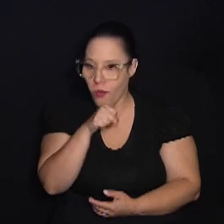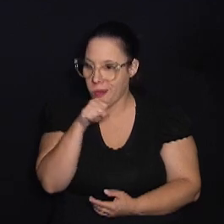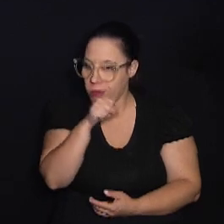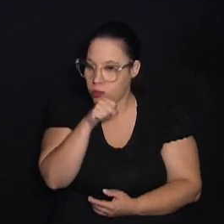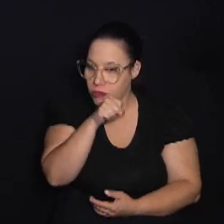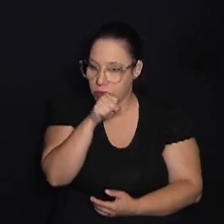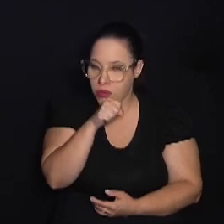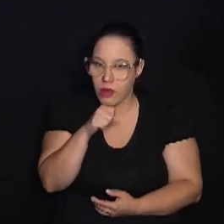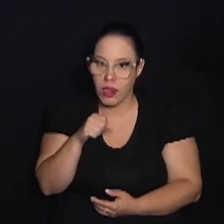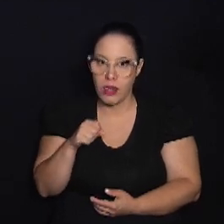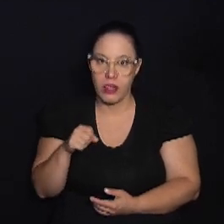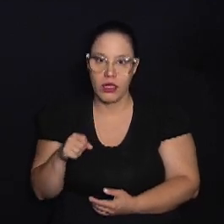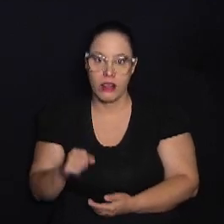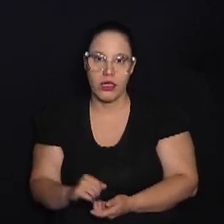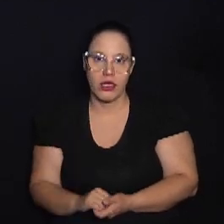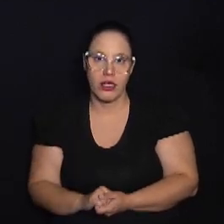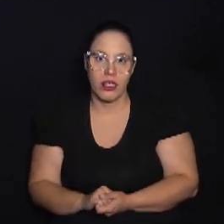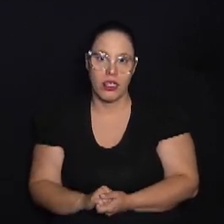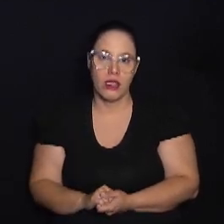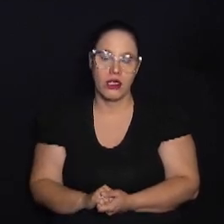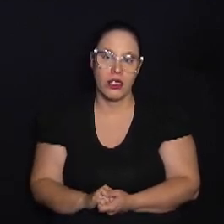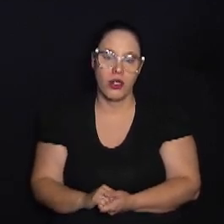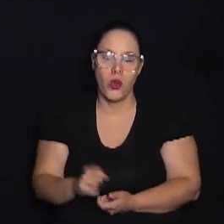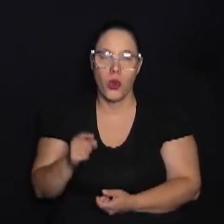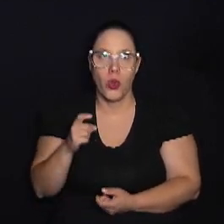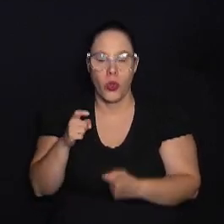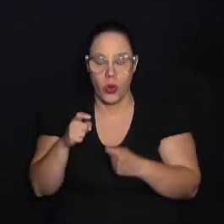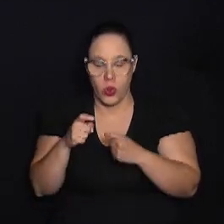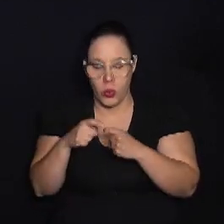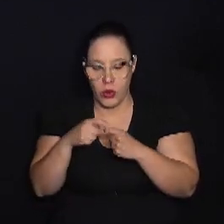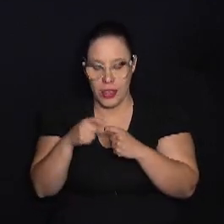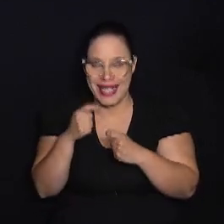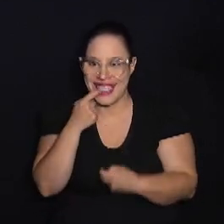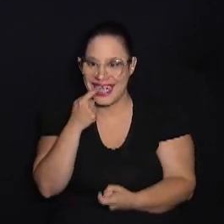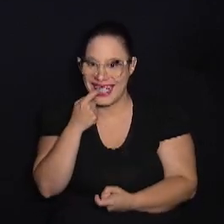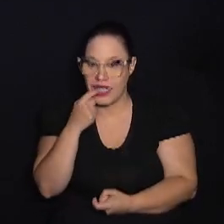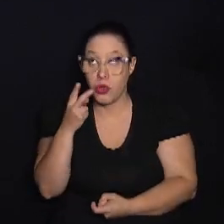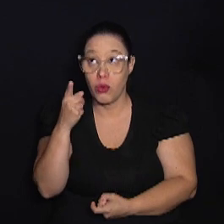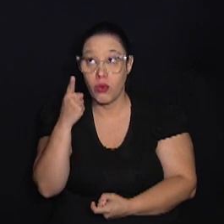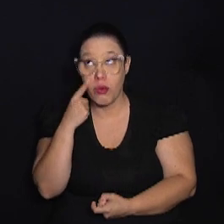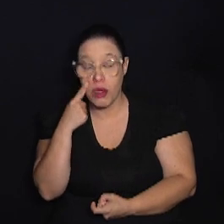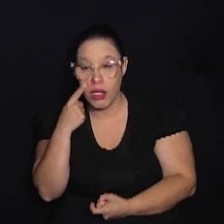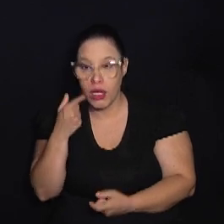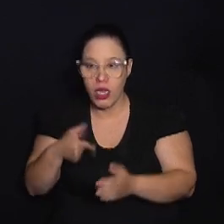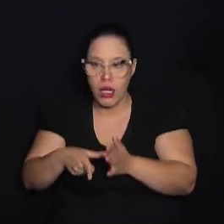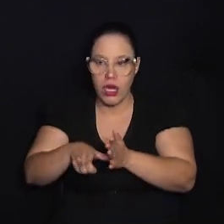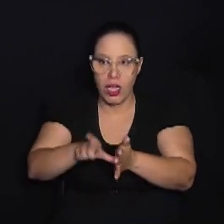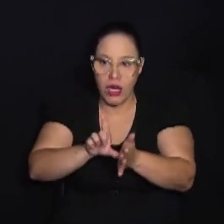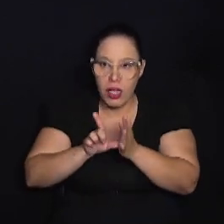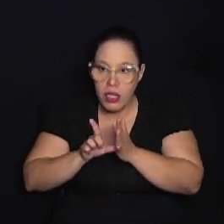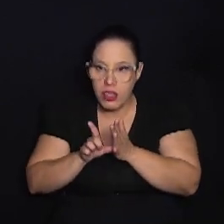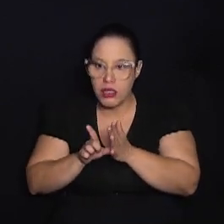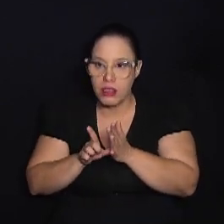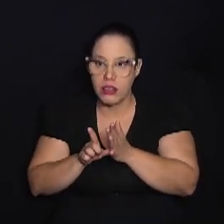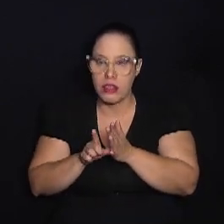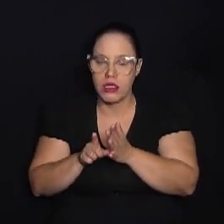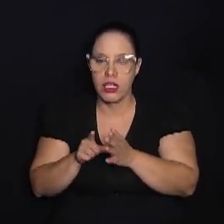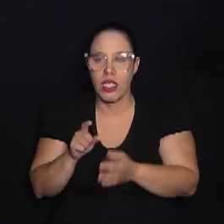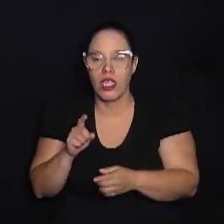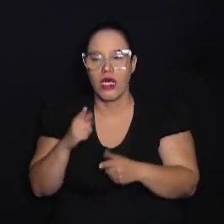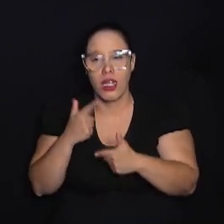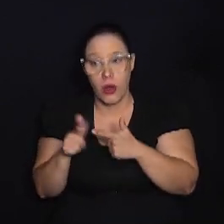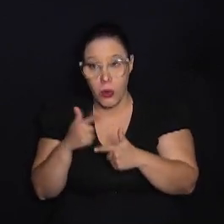de mucosa, vai biopsiar, vai às vezes biopsiar as lesões que estão pré-malignas antes que isso vire um problema, né?